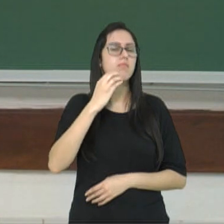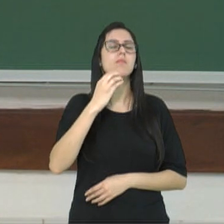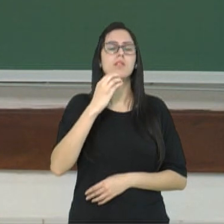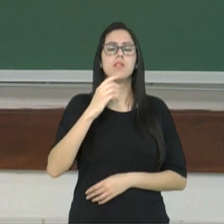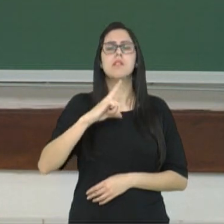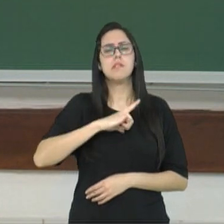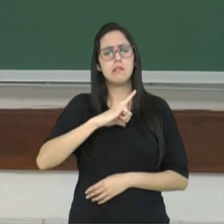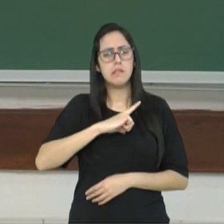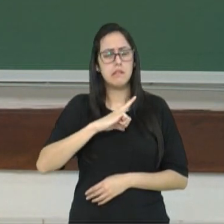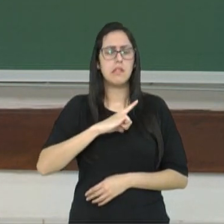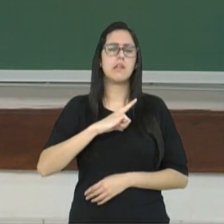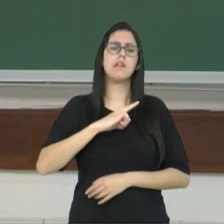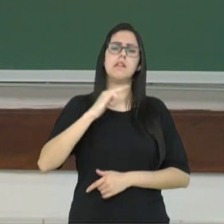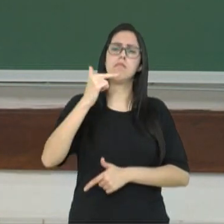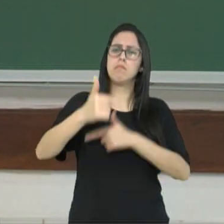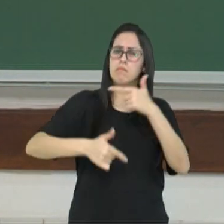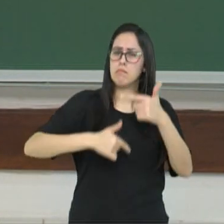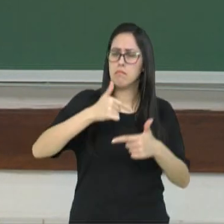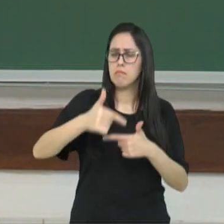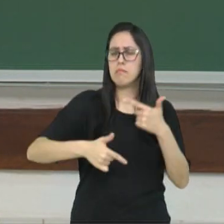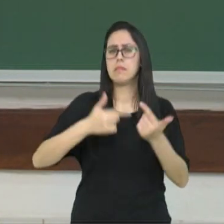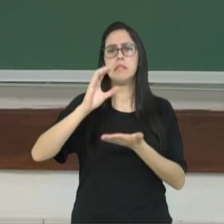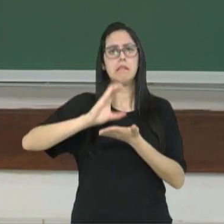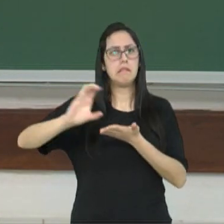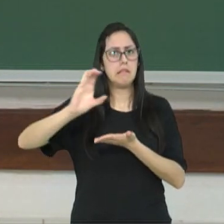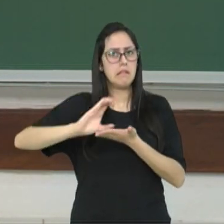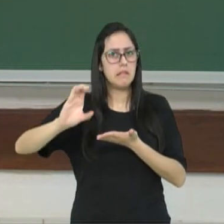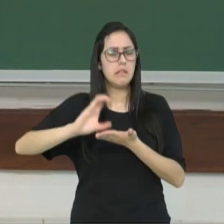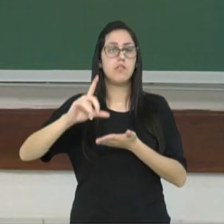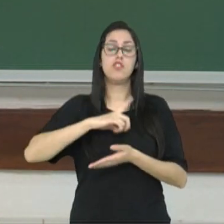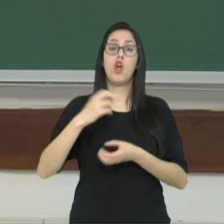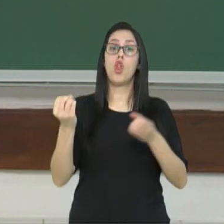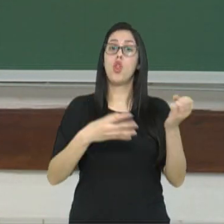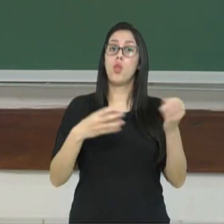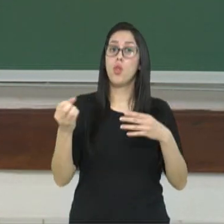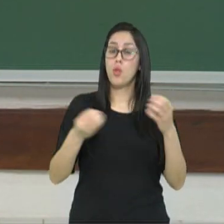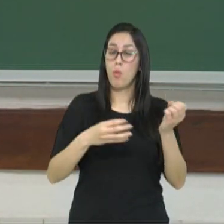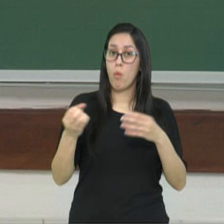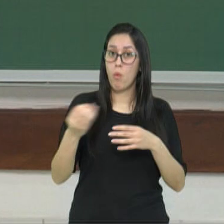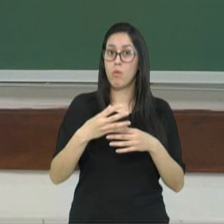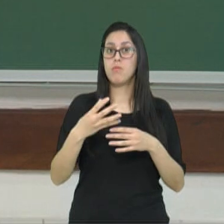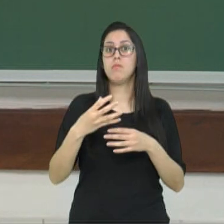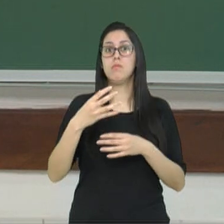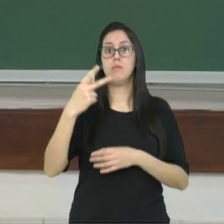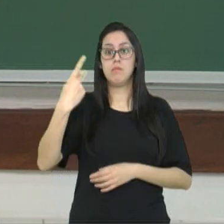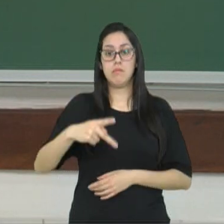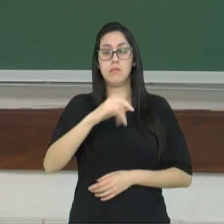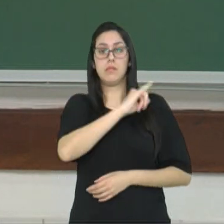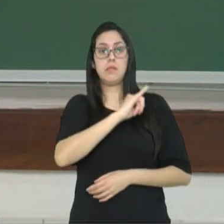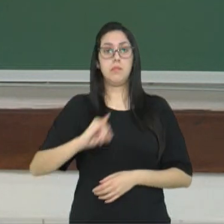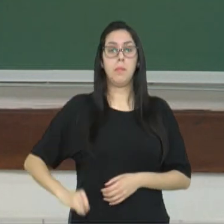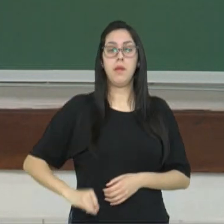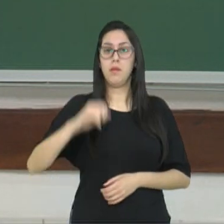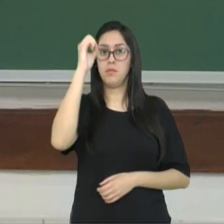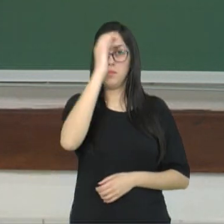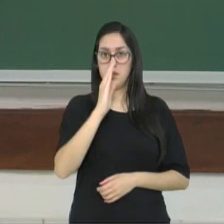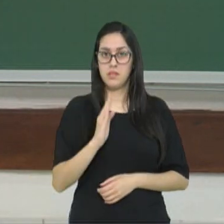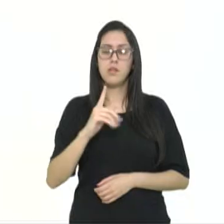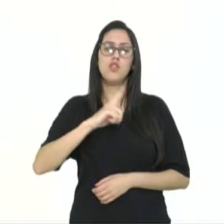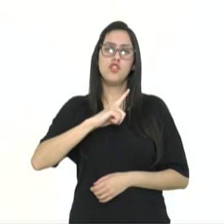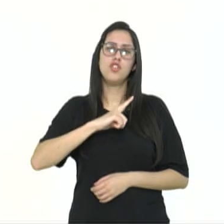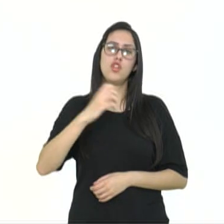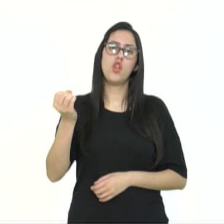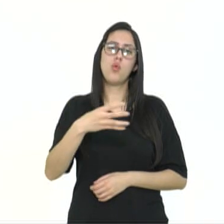novos investimentos, uma modernização do Império Brasileiro que foi financiada aí pela cultura do café.